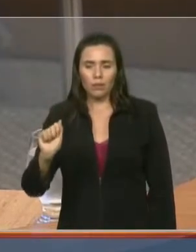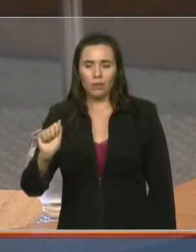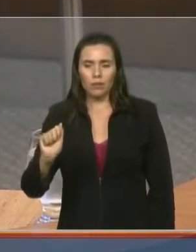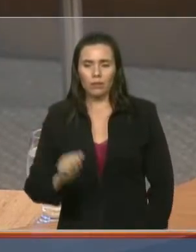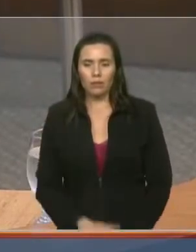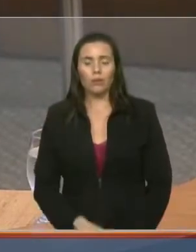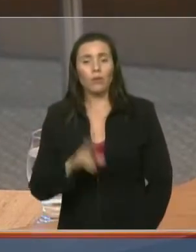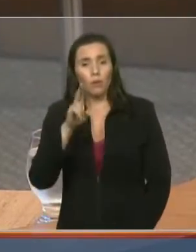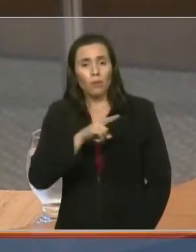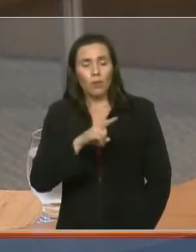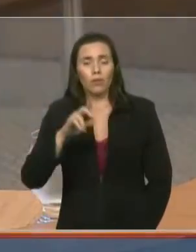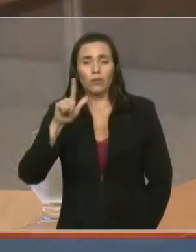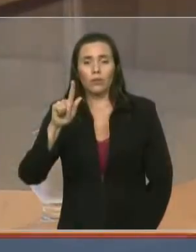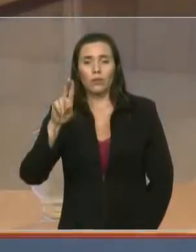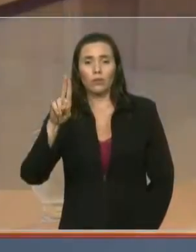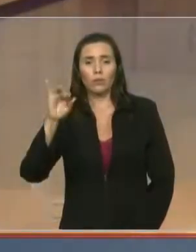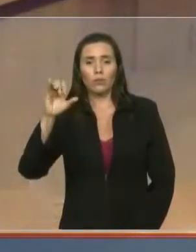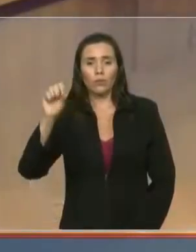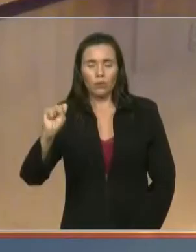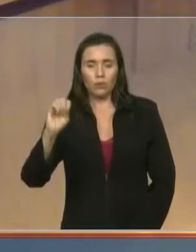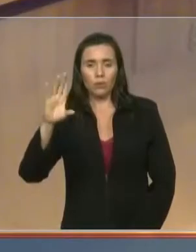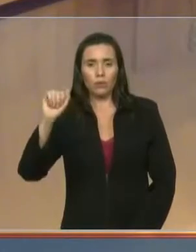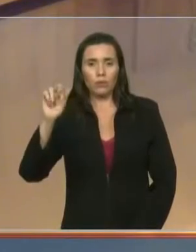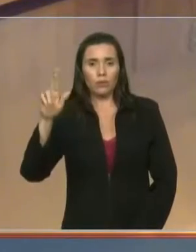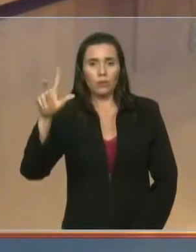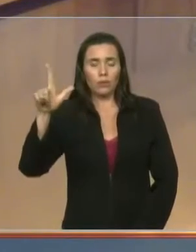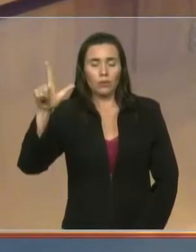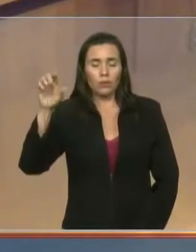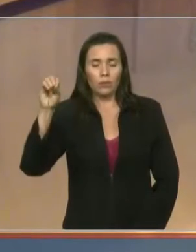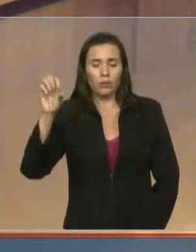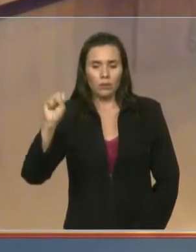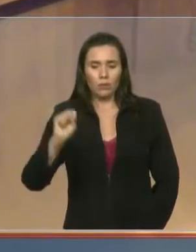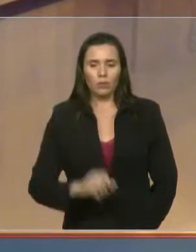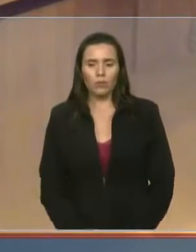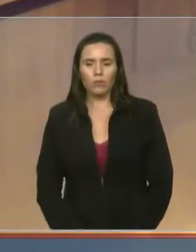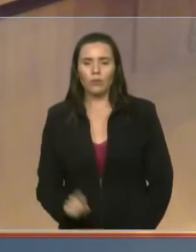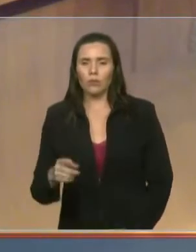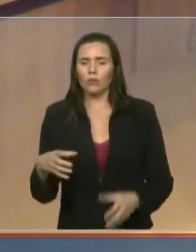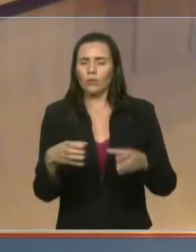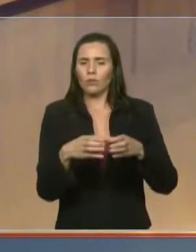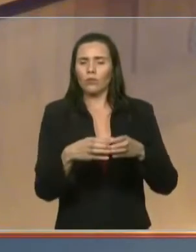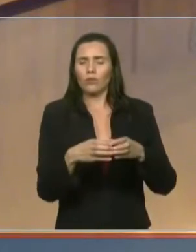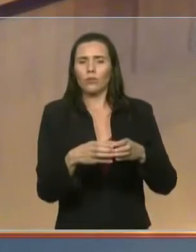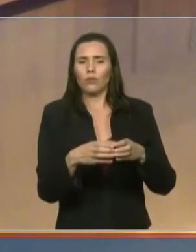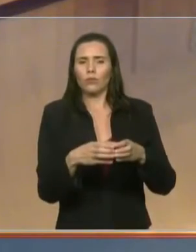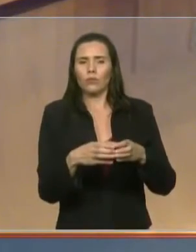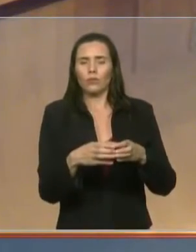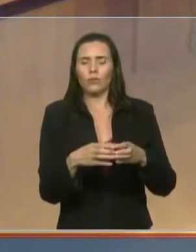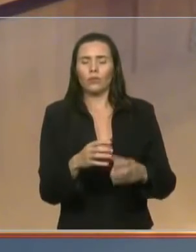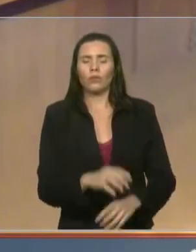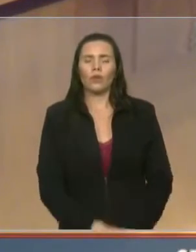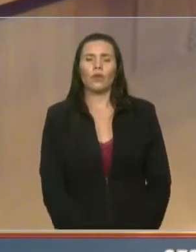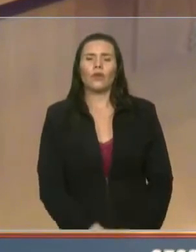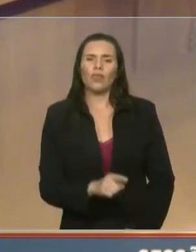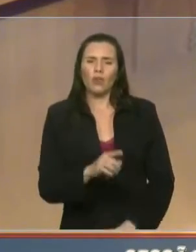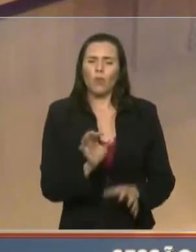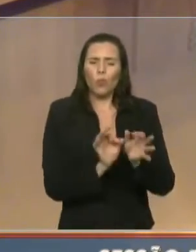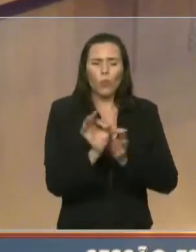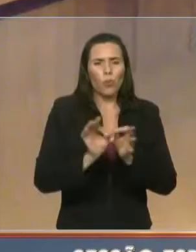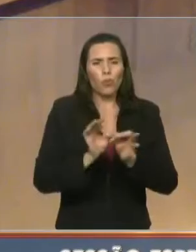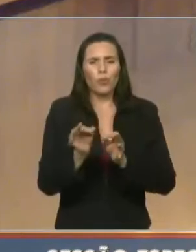Luiz Carlos Andrade Macedo, que é membro da equipe arquidiocesana de campanhas da